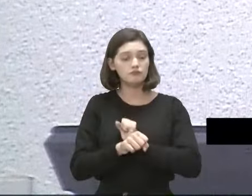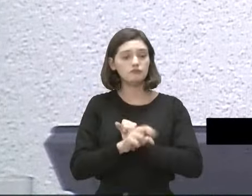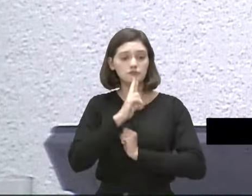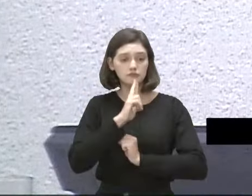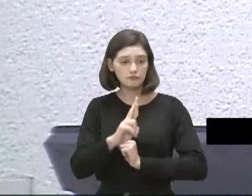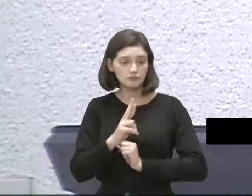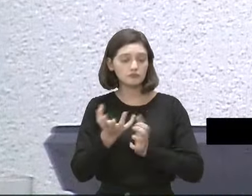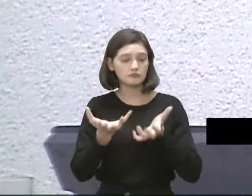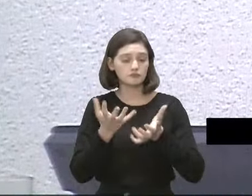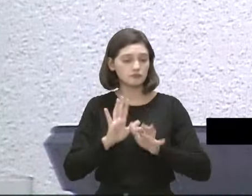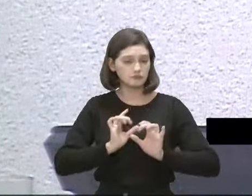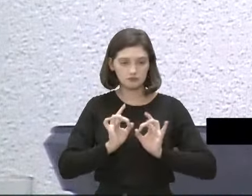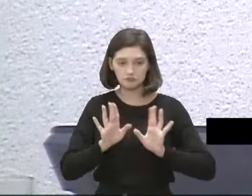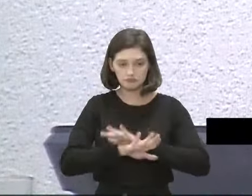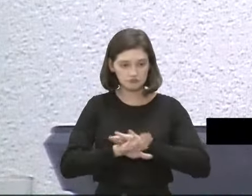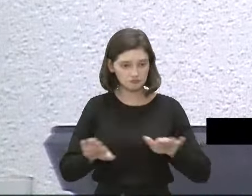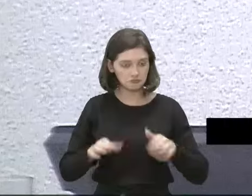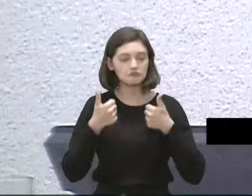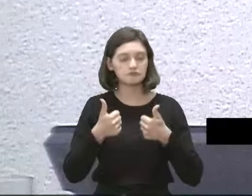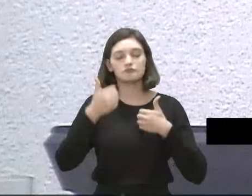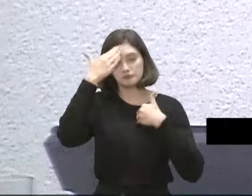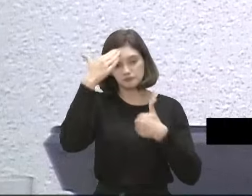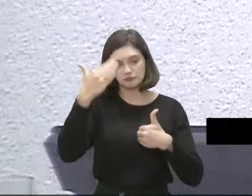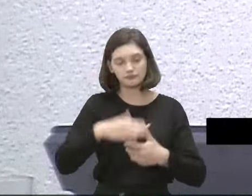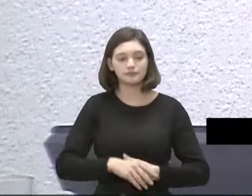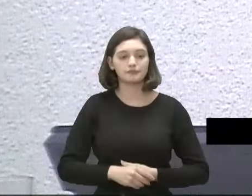coisa para questionar. Não, só isso. Obrigada. Muito obrigado.